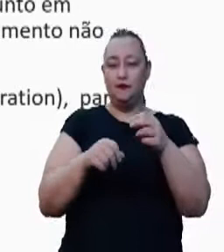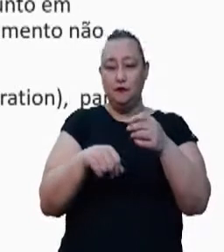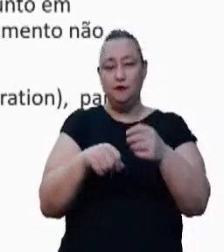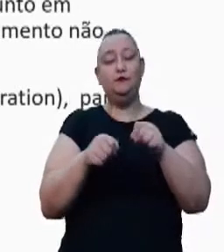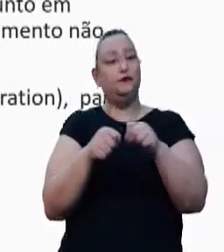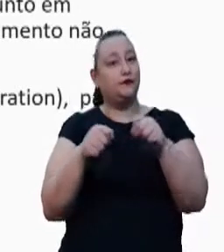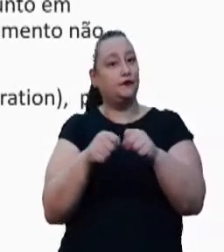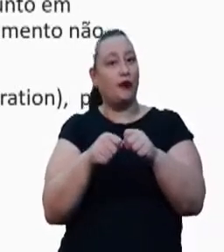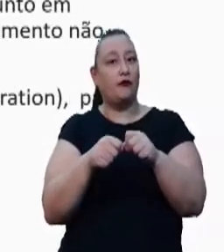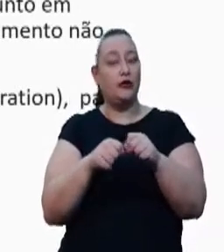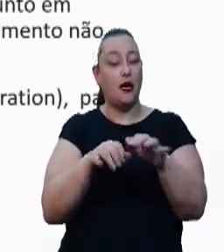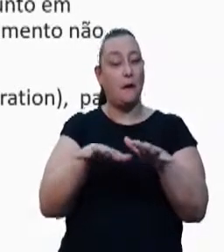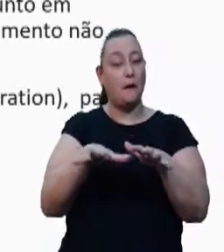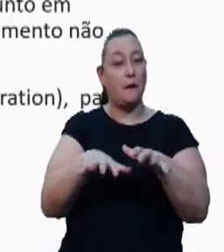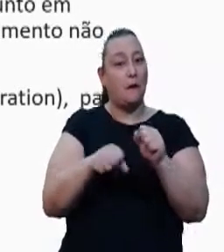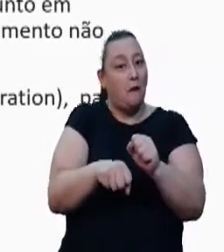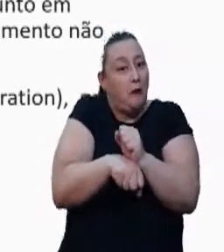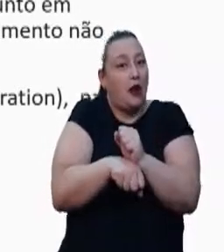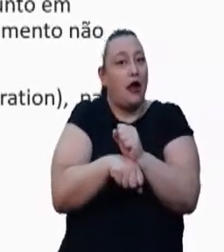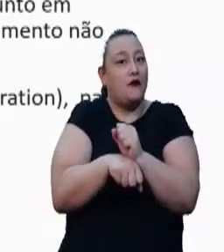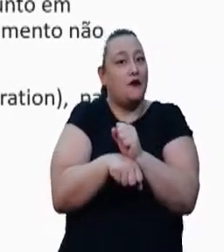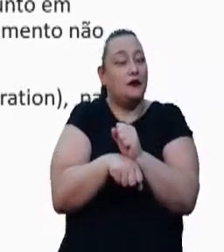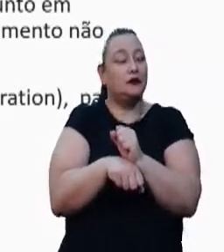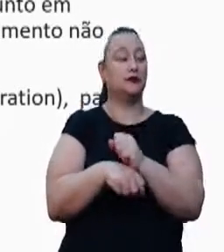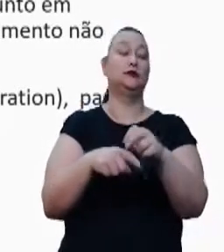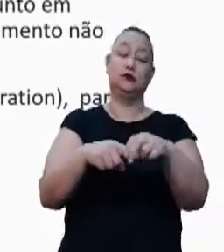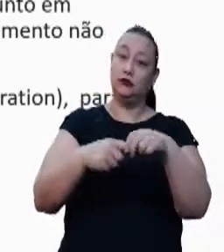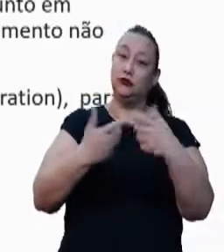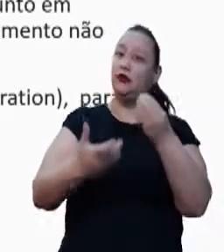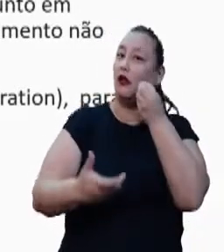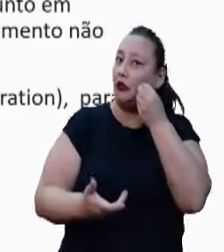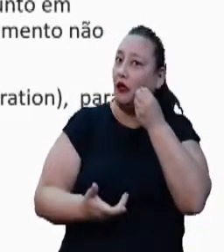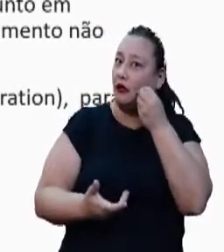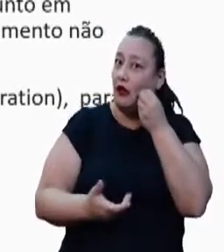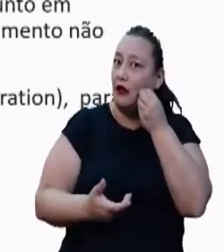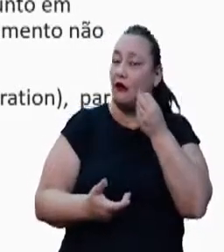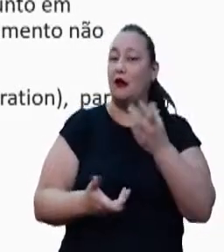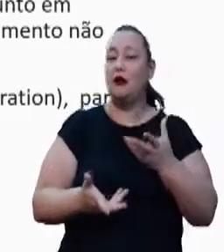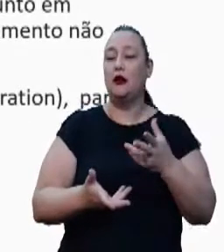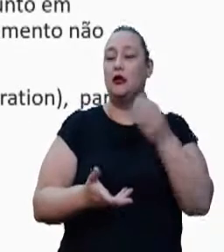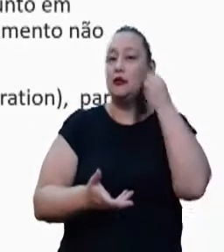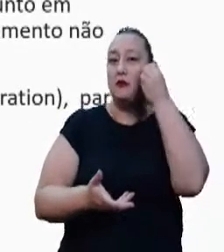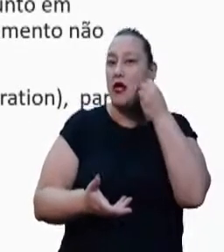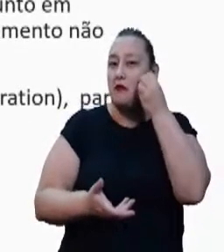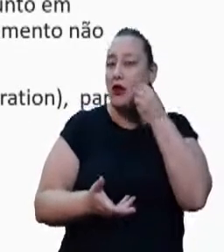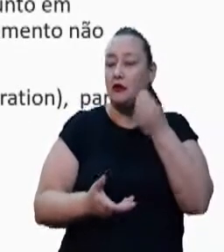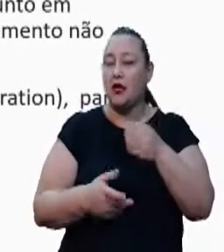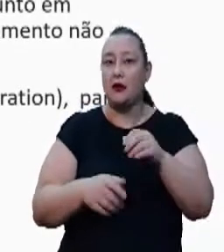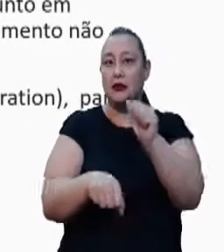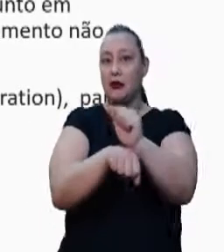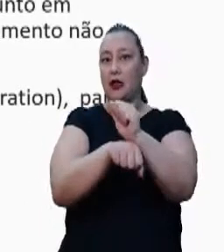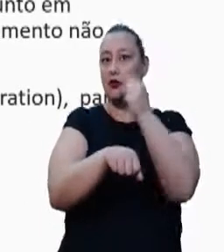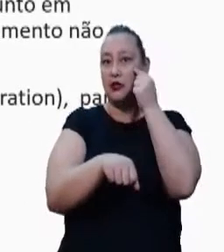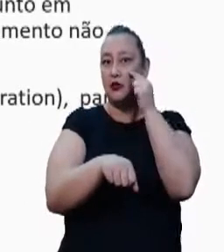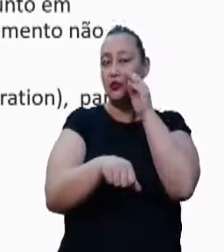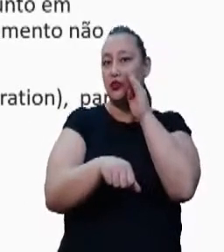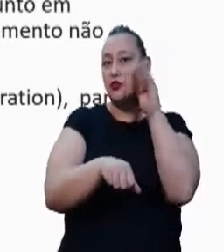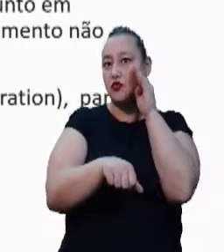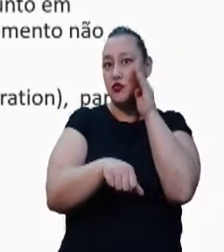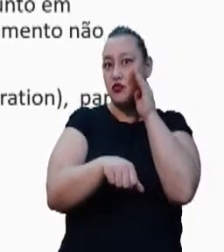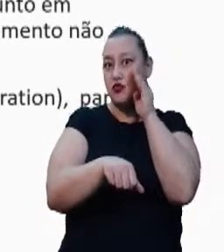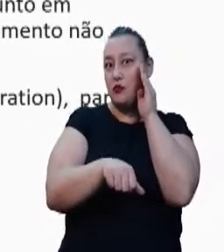paralisia do músculo. Então, ele queria tentar que, se ele paralisasse um músculo do olho, os outros